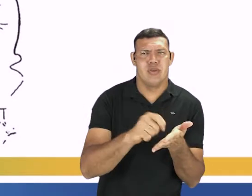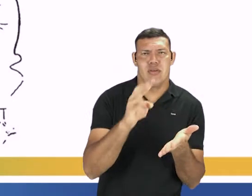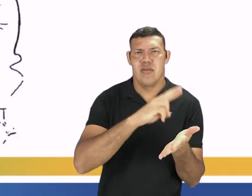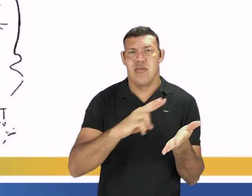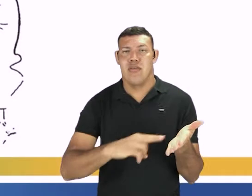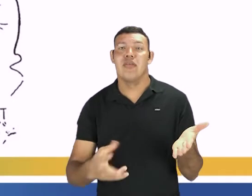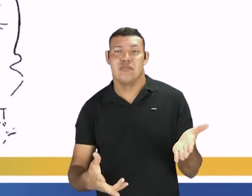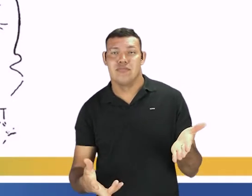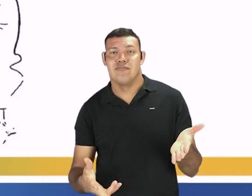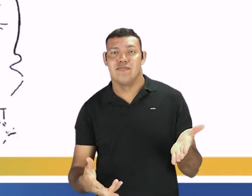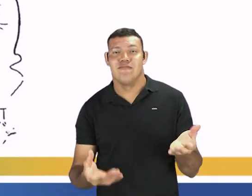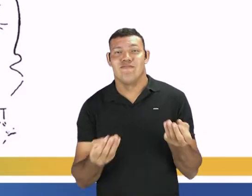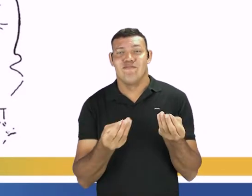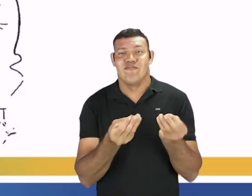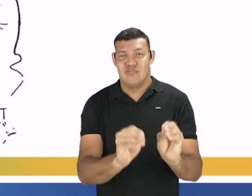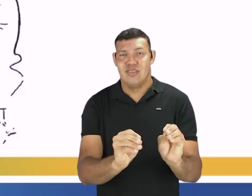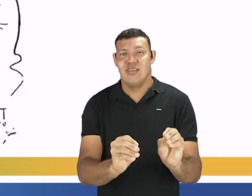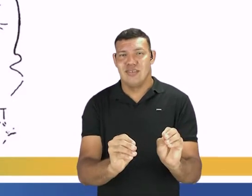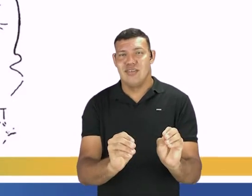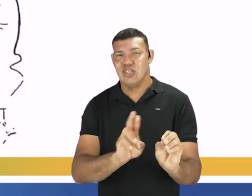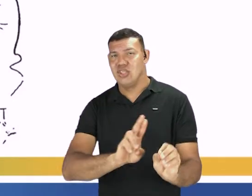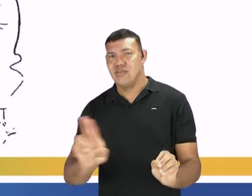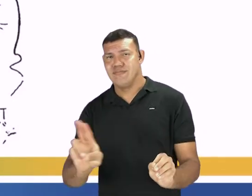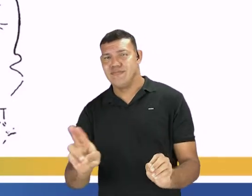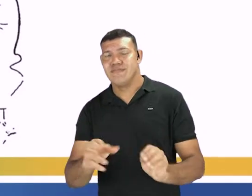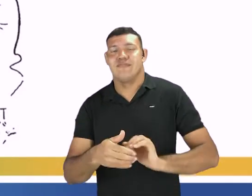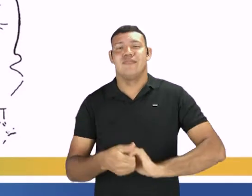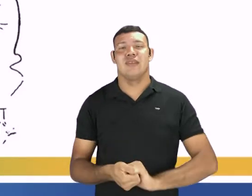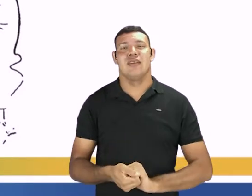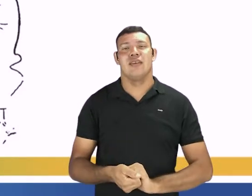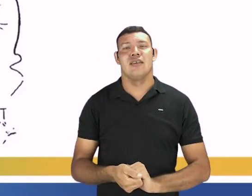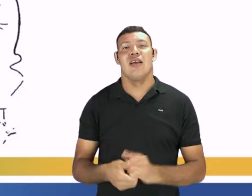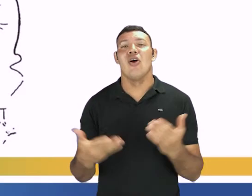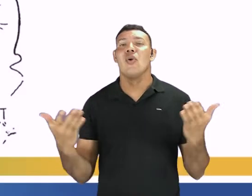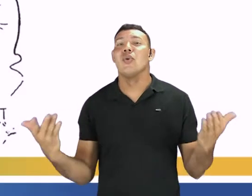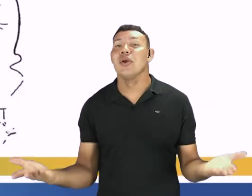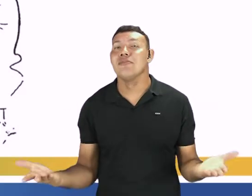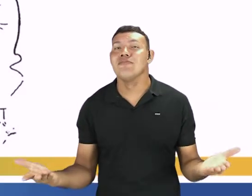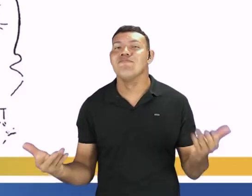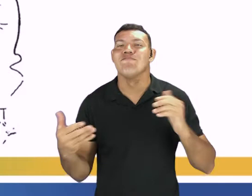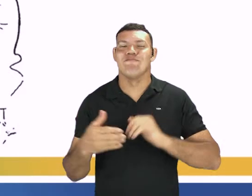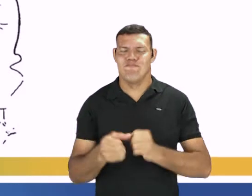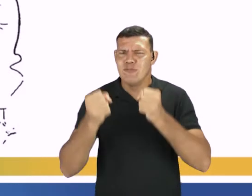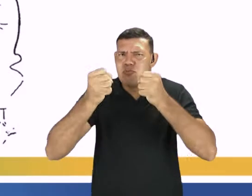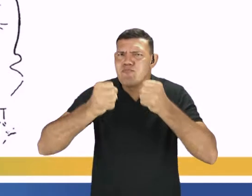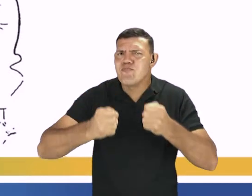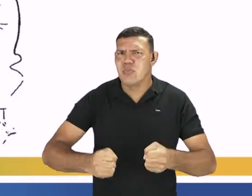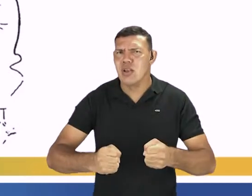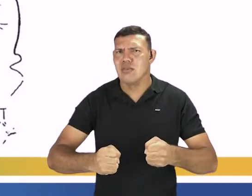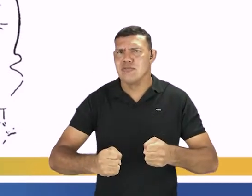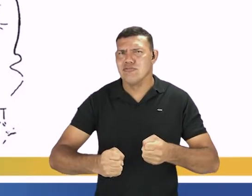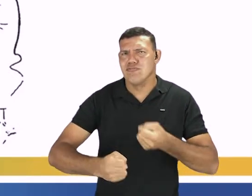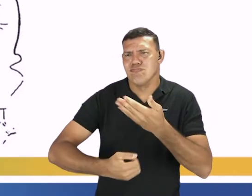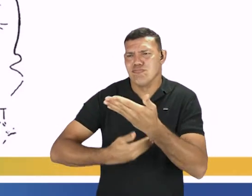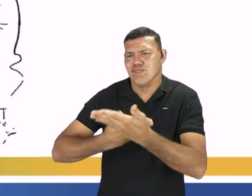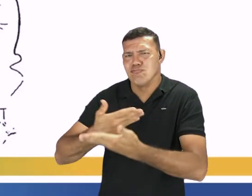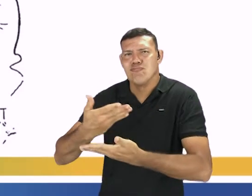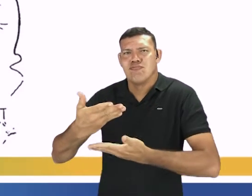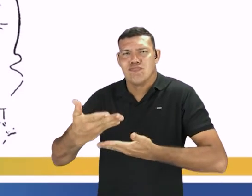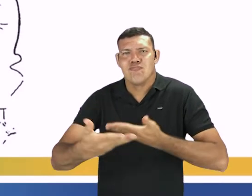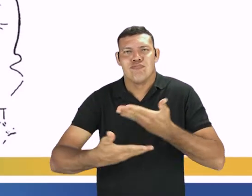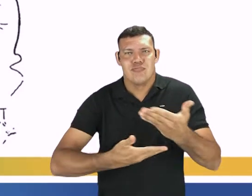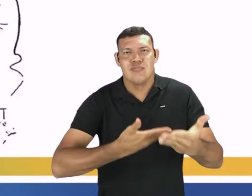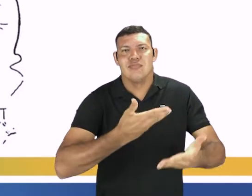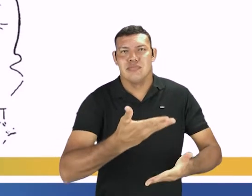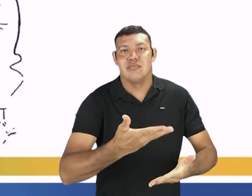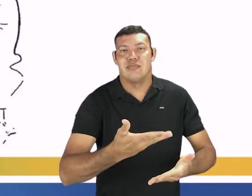elas são colocado o nome dessas pessoas. E aí a gente tem uma estrutura de poder, que é uma troca, né? Eu coloquei aqui